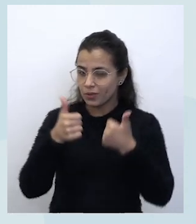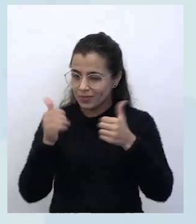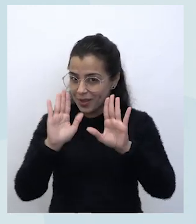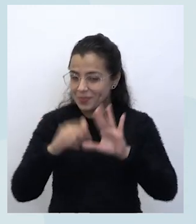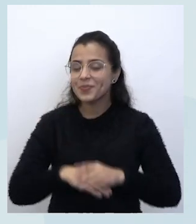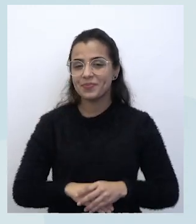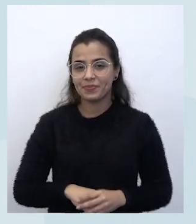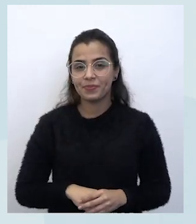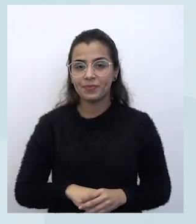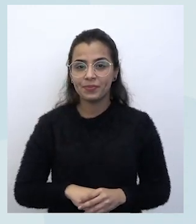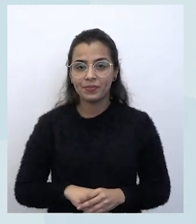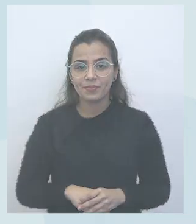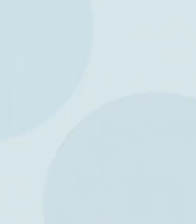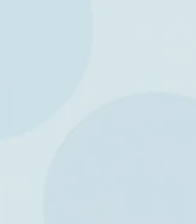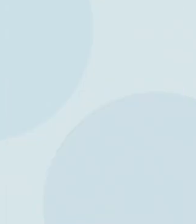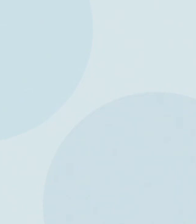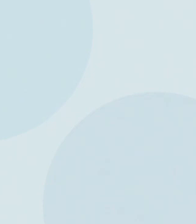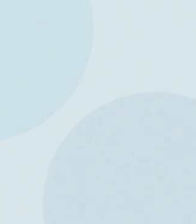lá!